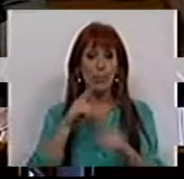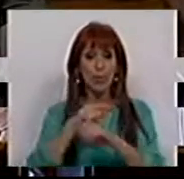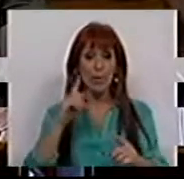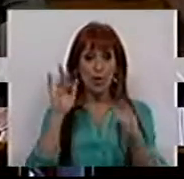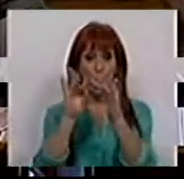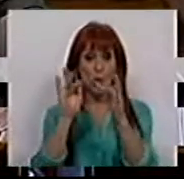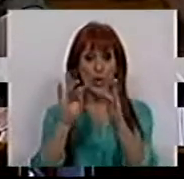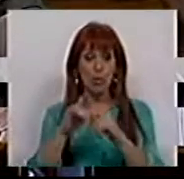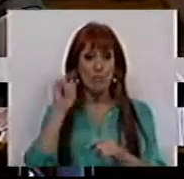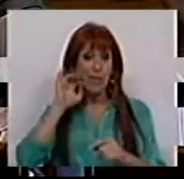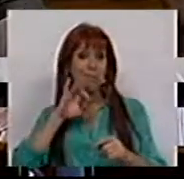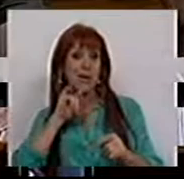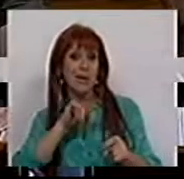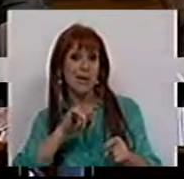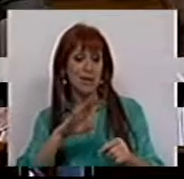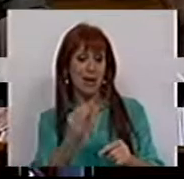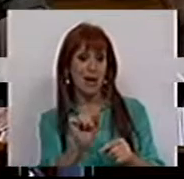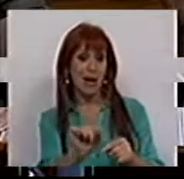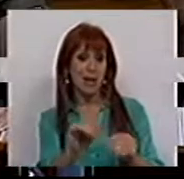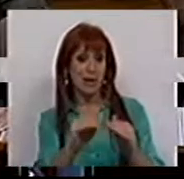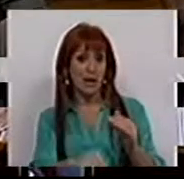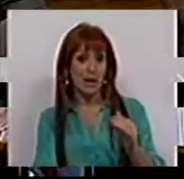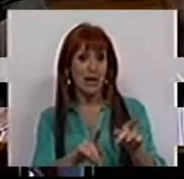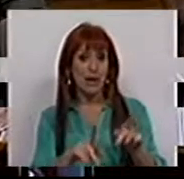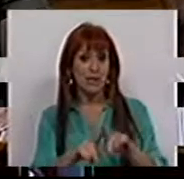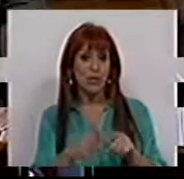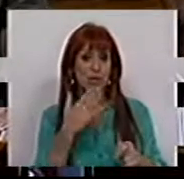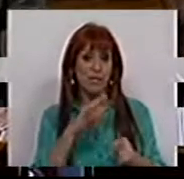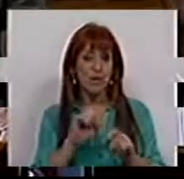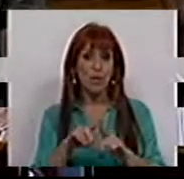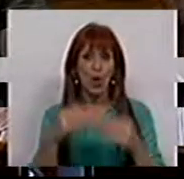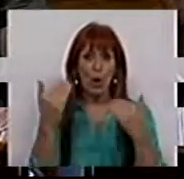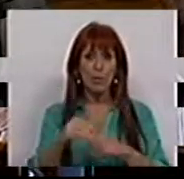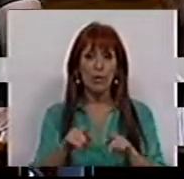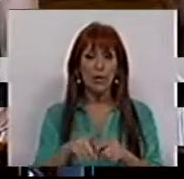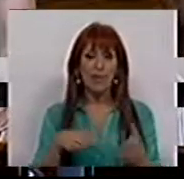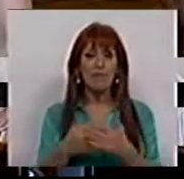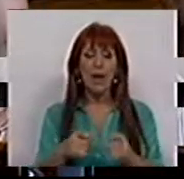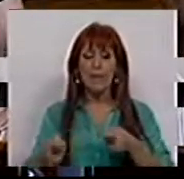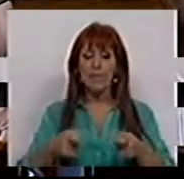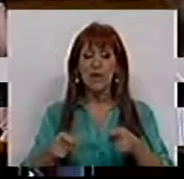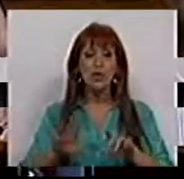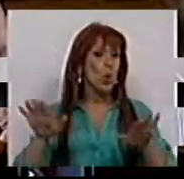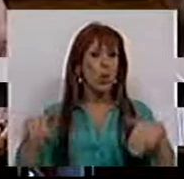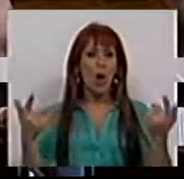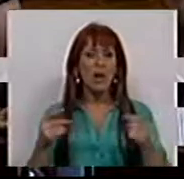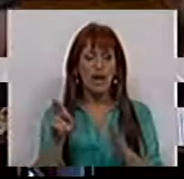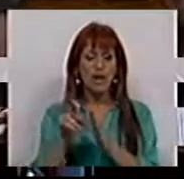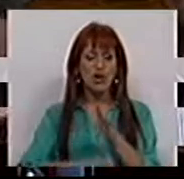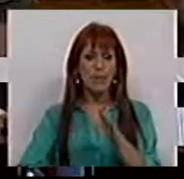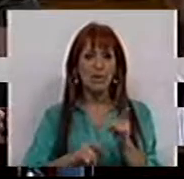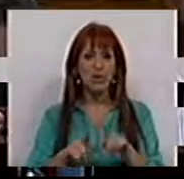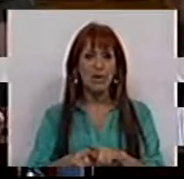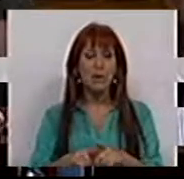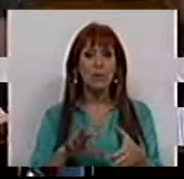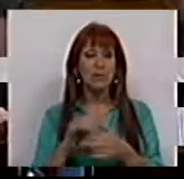contacto entre os progenitores do menor, deve ser suspenso ou restrito e sujeito a mediação qualquer regime